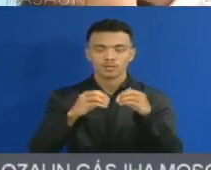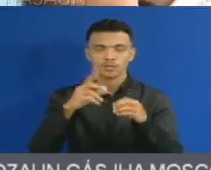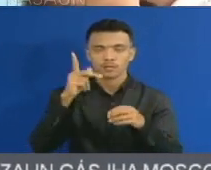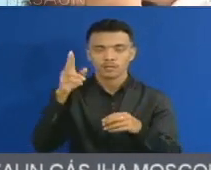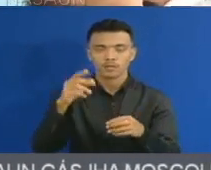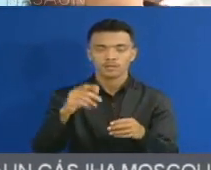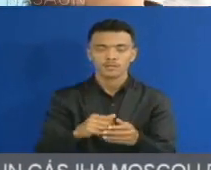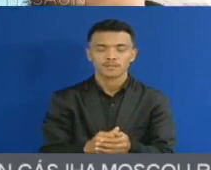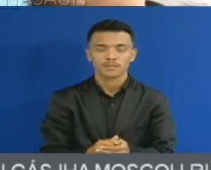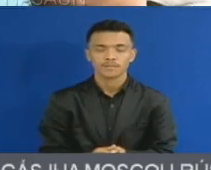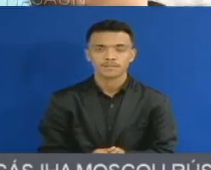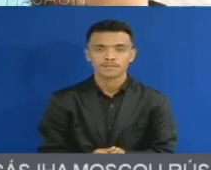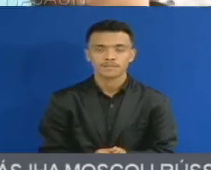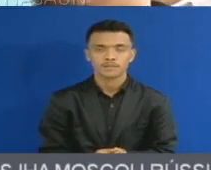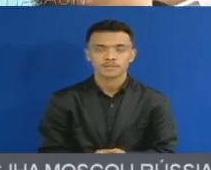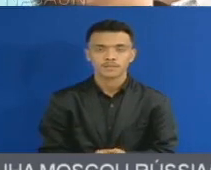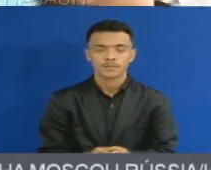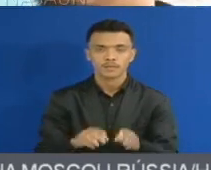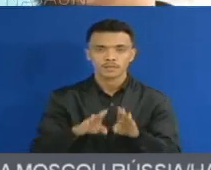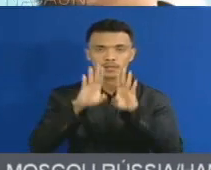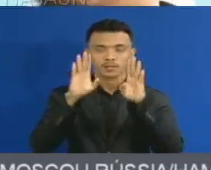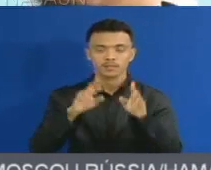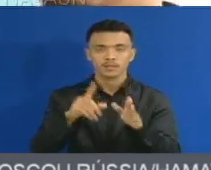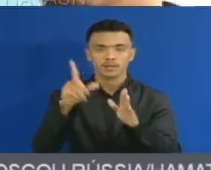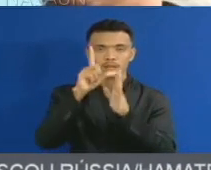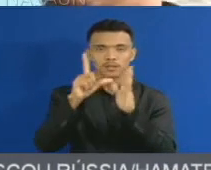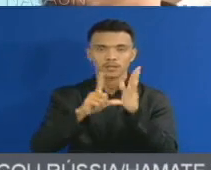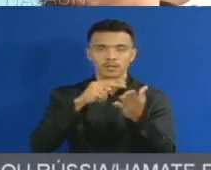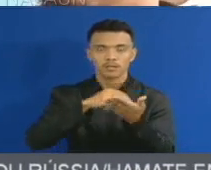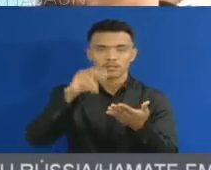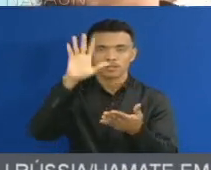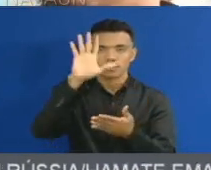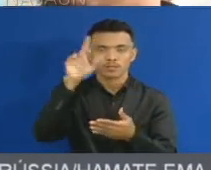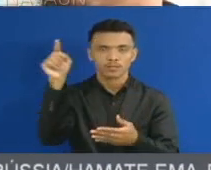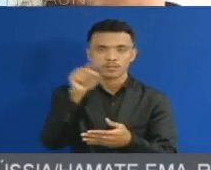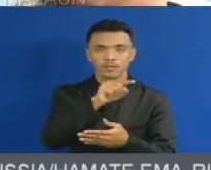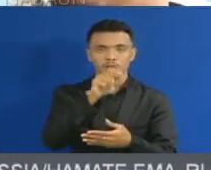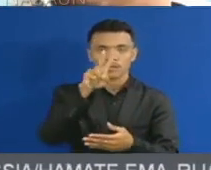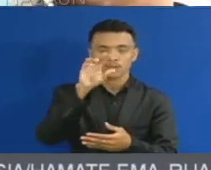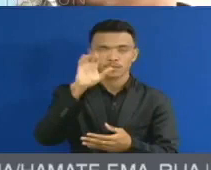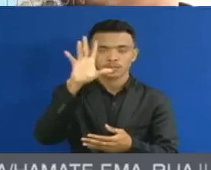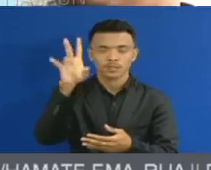a segunda diretiva cram, no lei número 5/2017, na ver regula